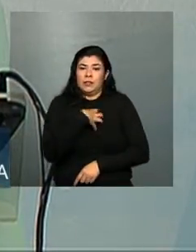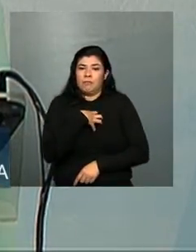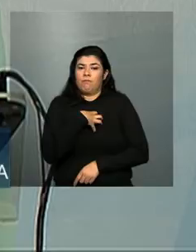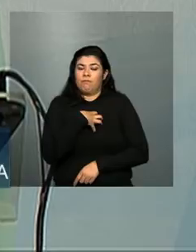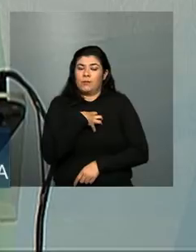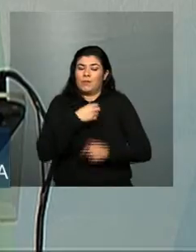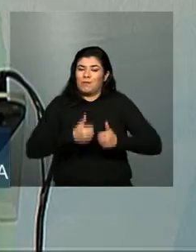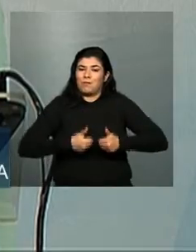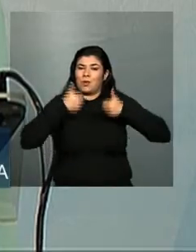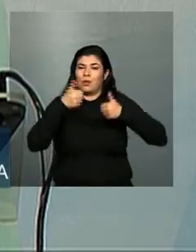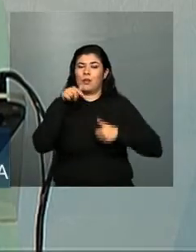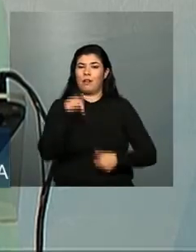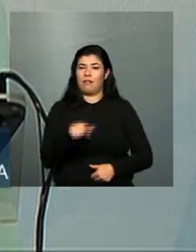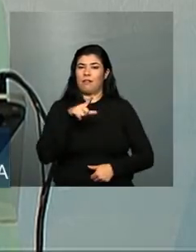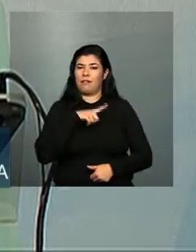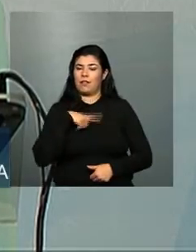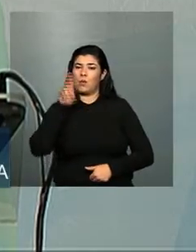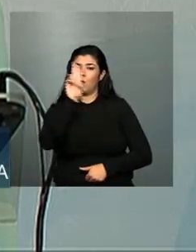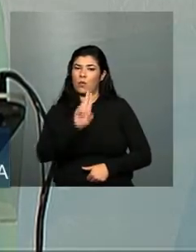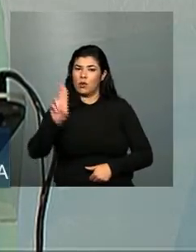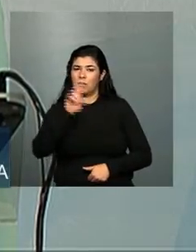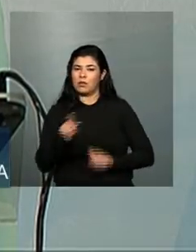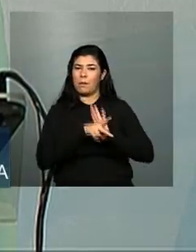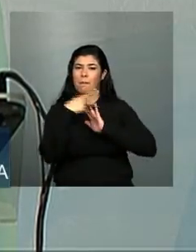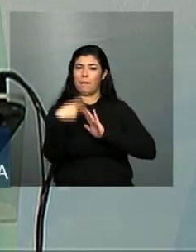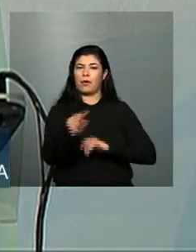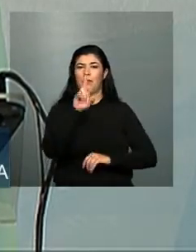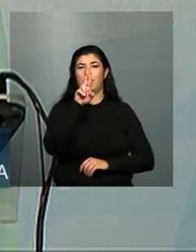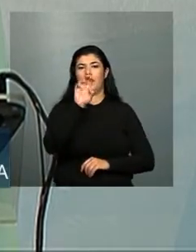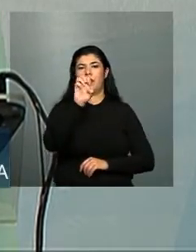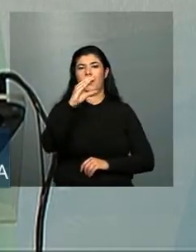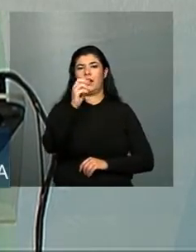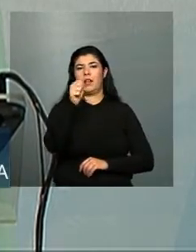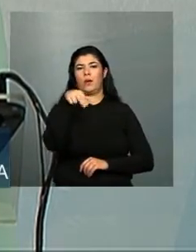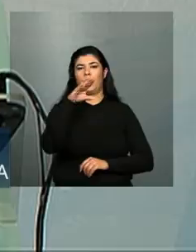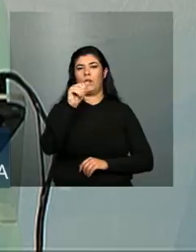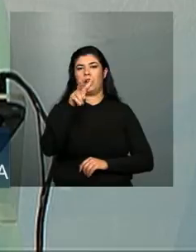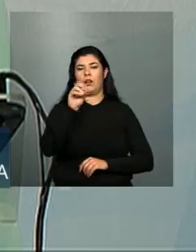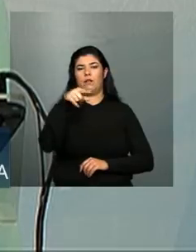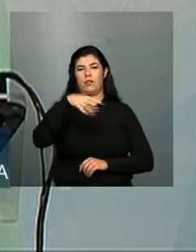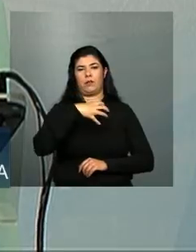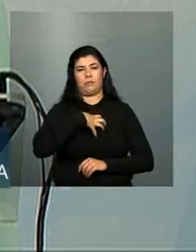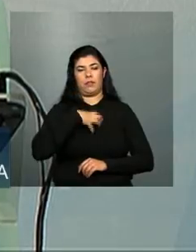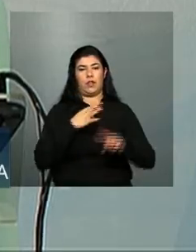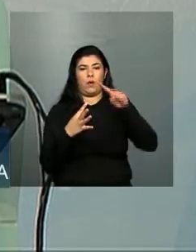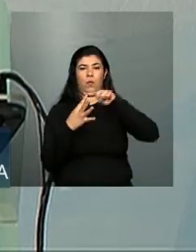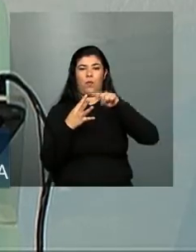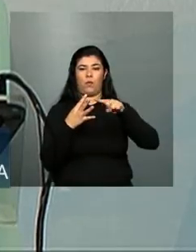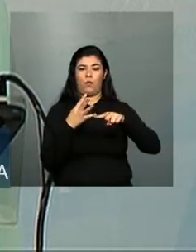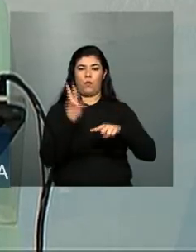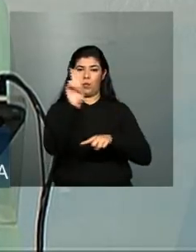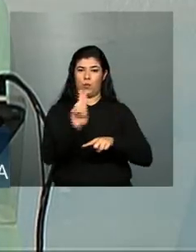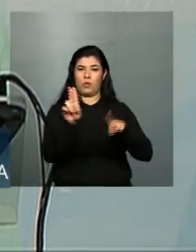da Universidade do Recôncavo Baiano. Muito orgulho das 4 universidades que tem aqui e